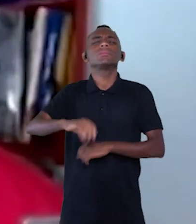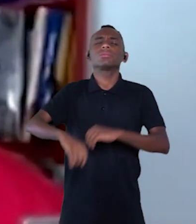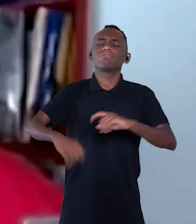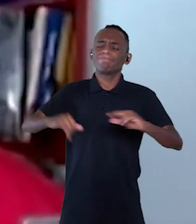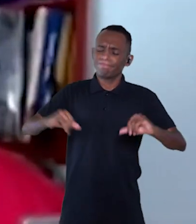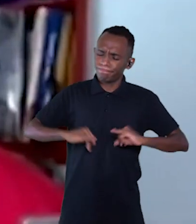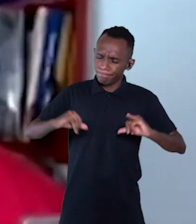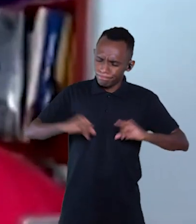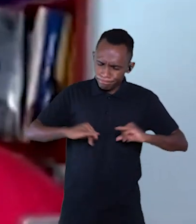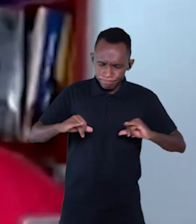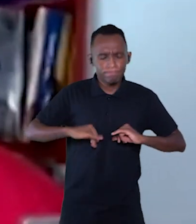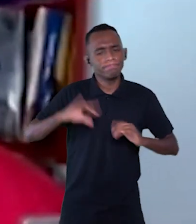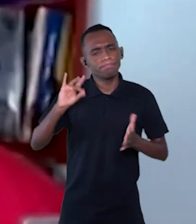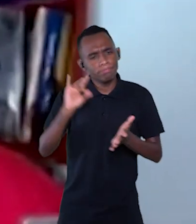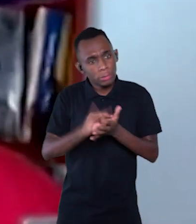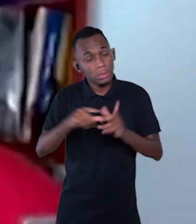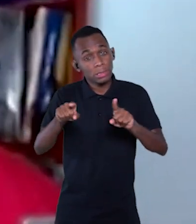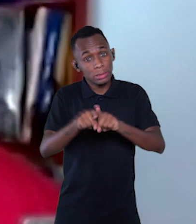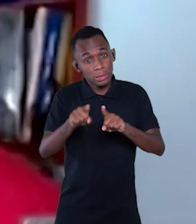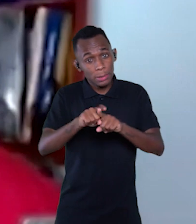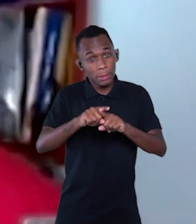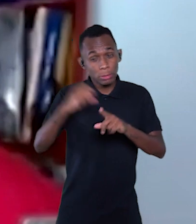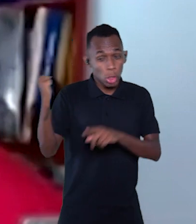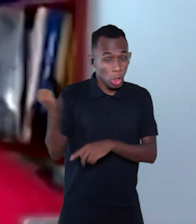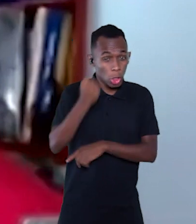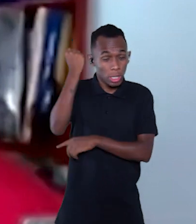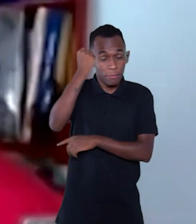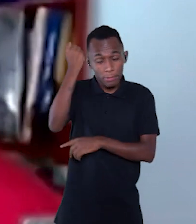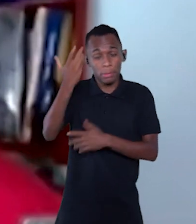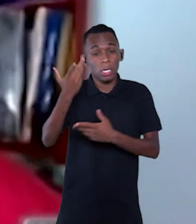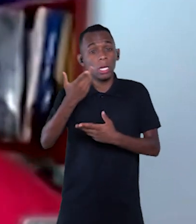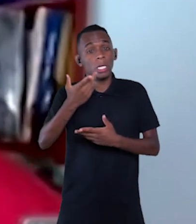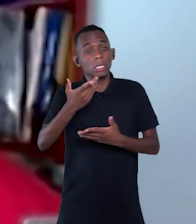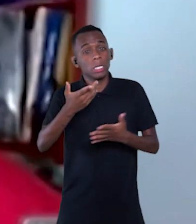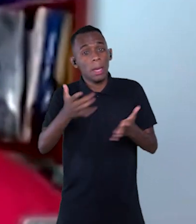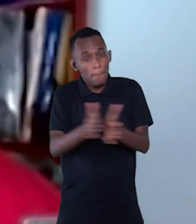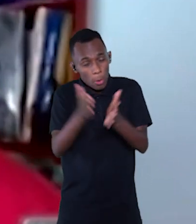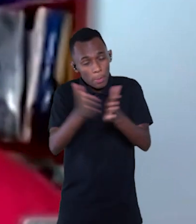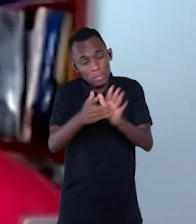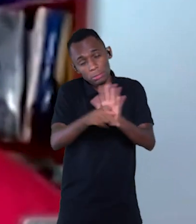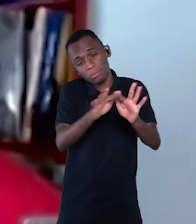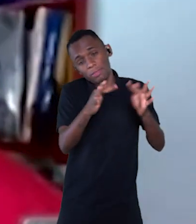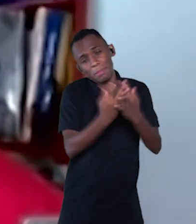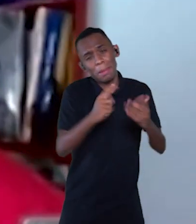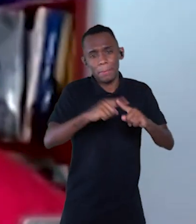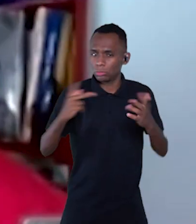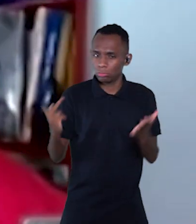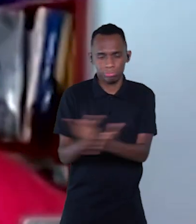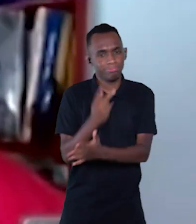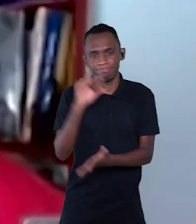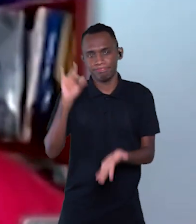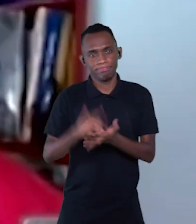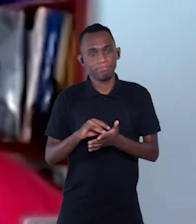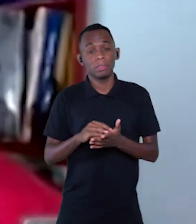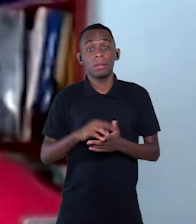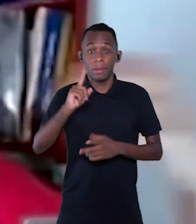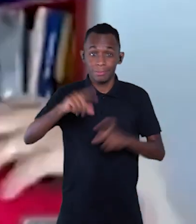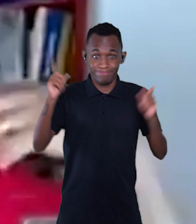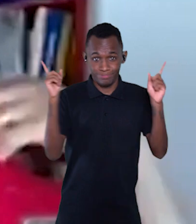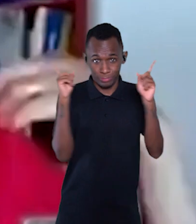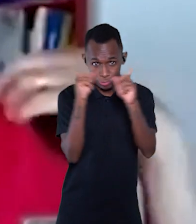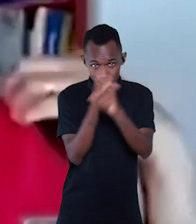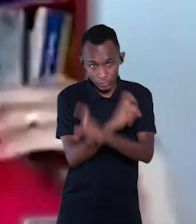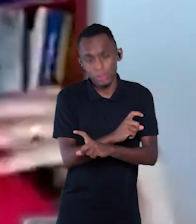eu evito agravamento da condição econômica daquela família, enfim. Só que isso não acontece, né? É